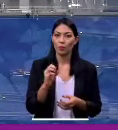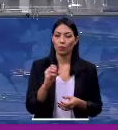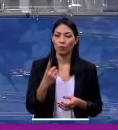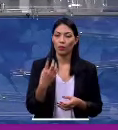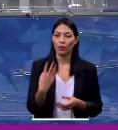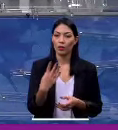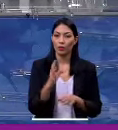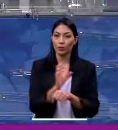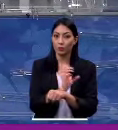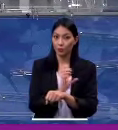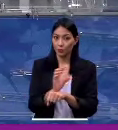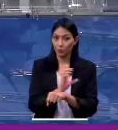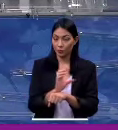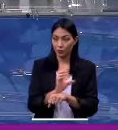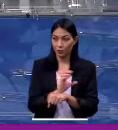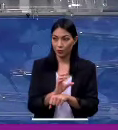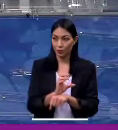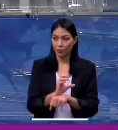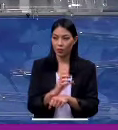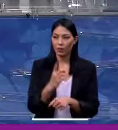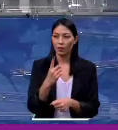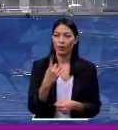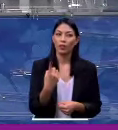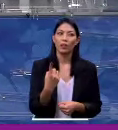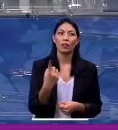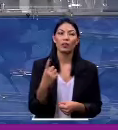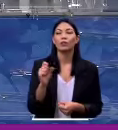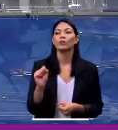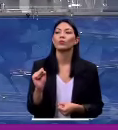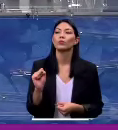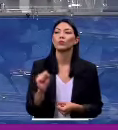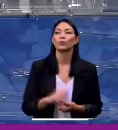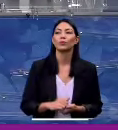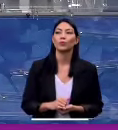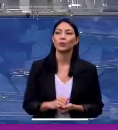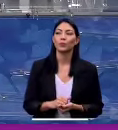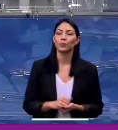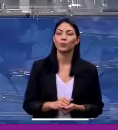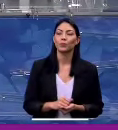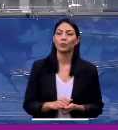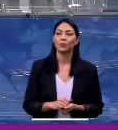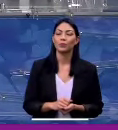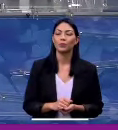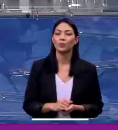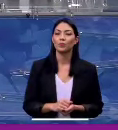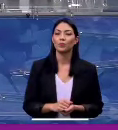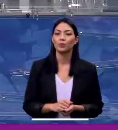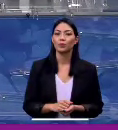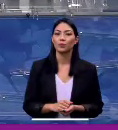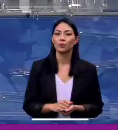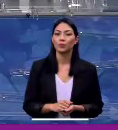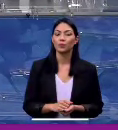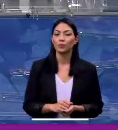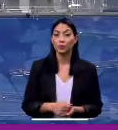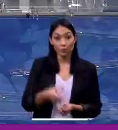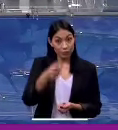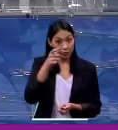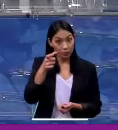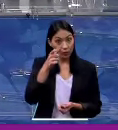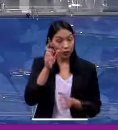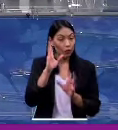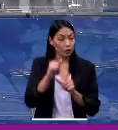Cinza 18. Uma noite de muitos sorteios. Você acompanhando tudo ao vivo por meio dos perfis da Caixa e da